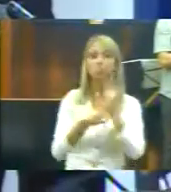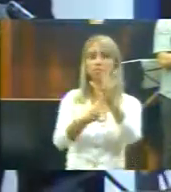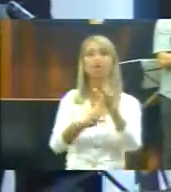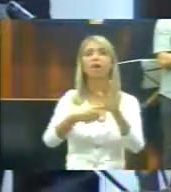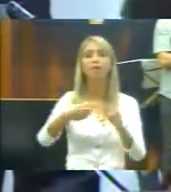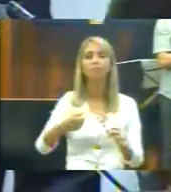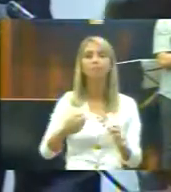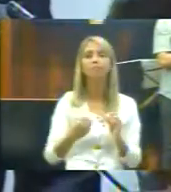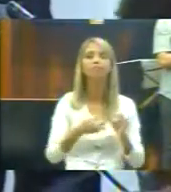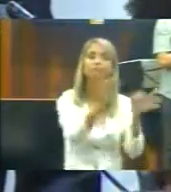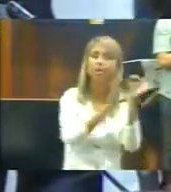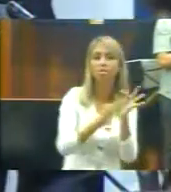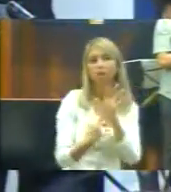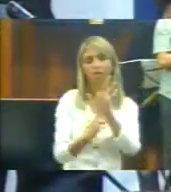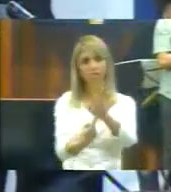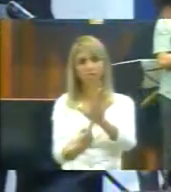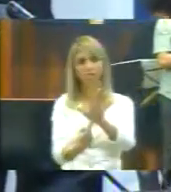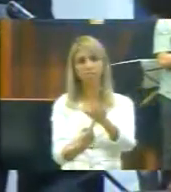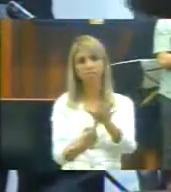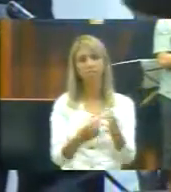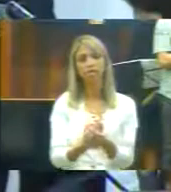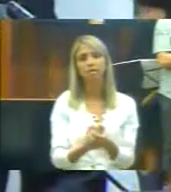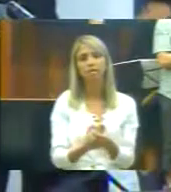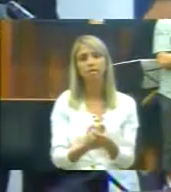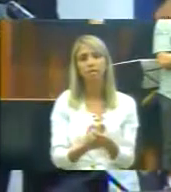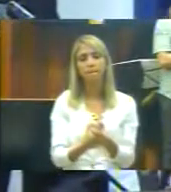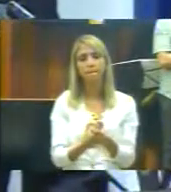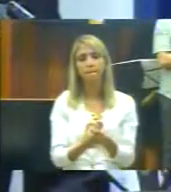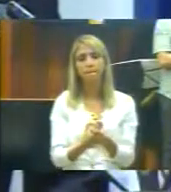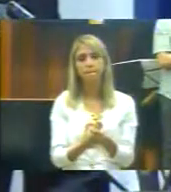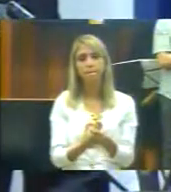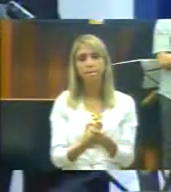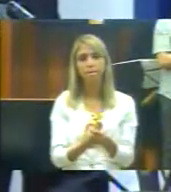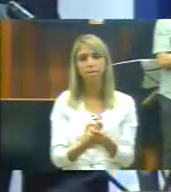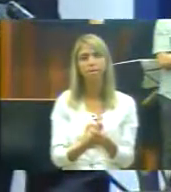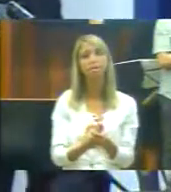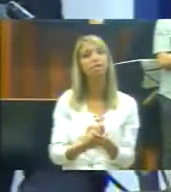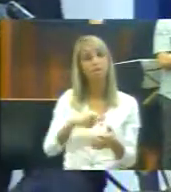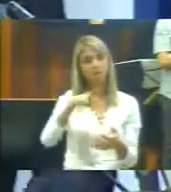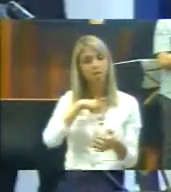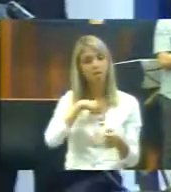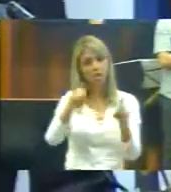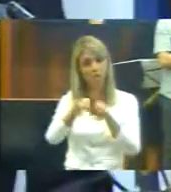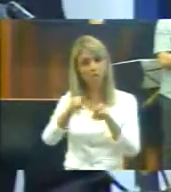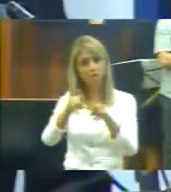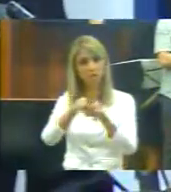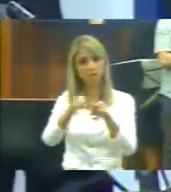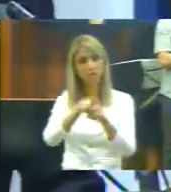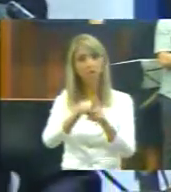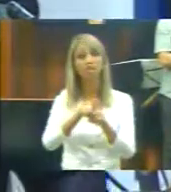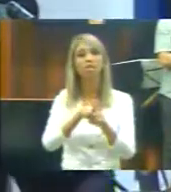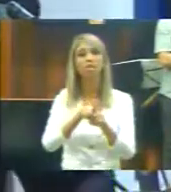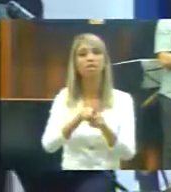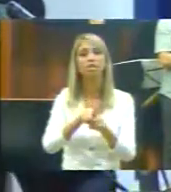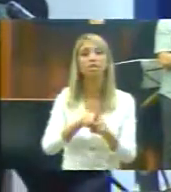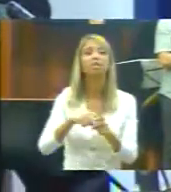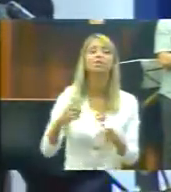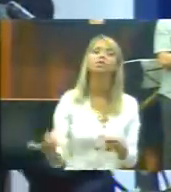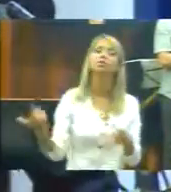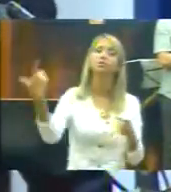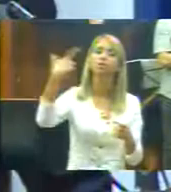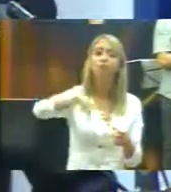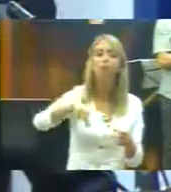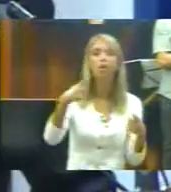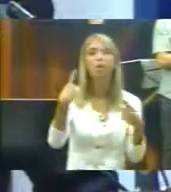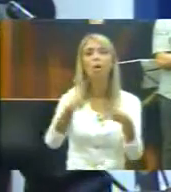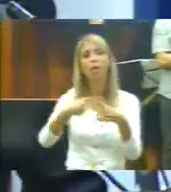para frente e que isso estimule novas edições desse projeto, ainda melhoradas, porque essa é a primeira. Gente,